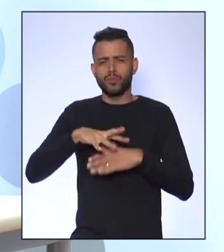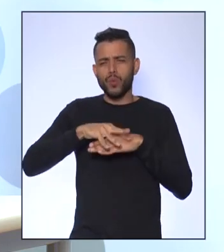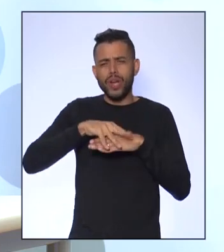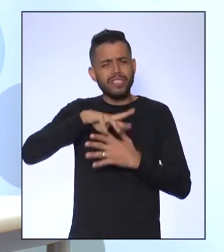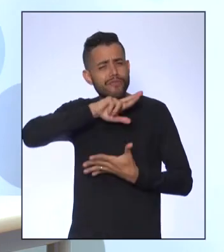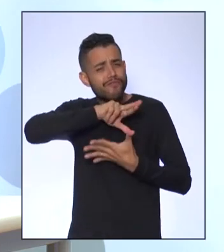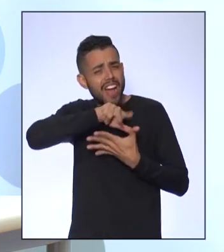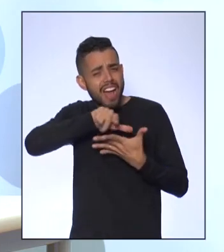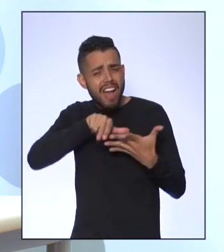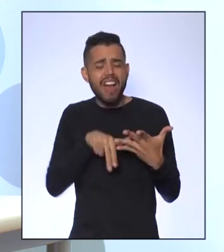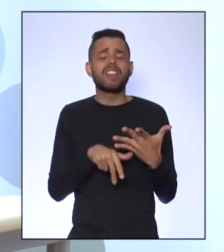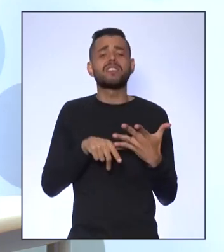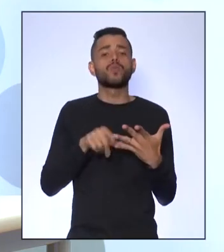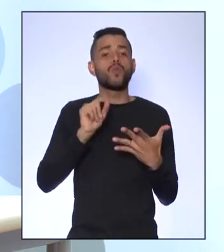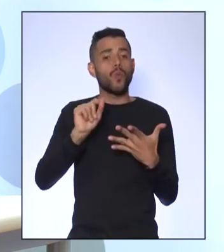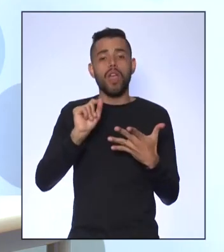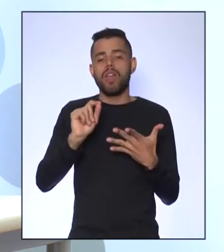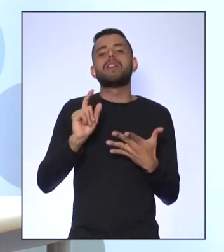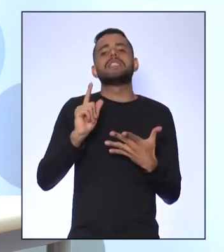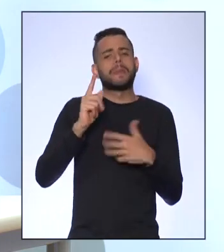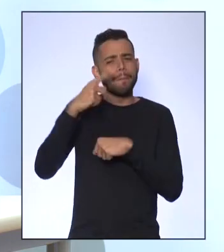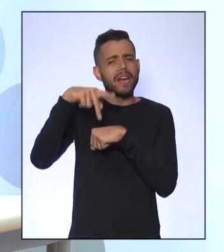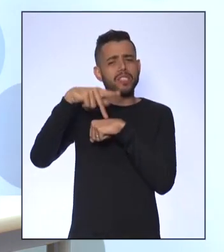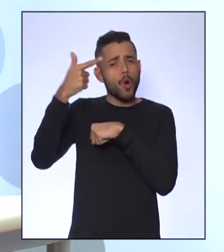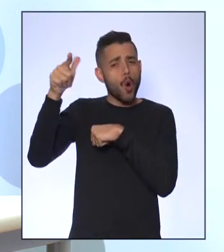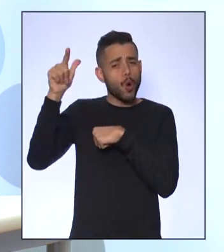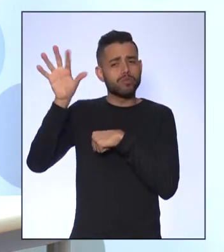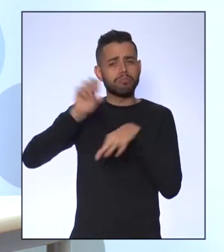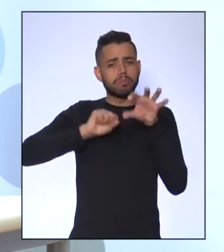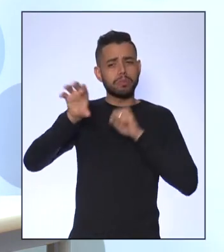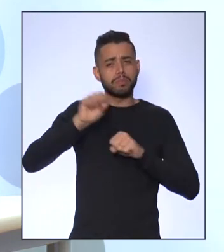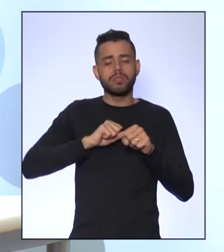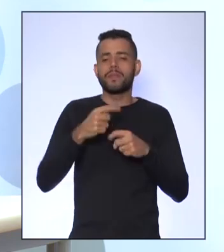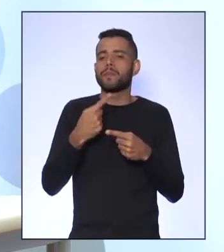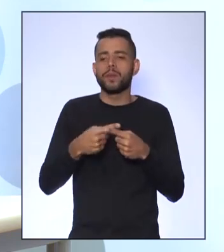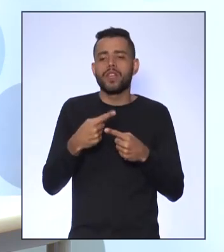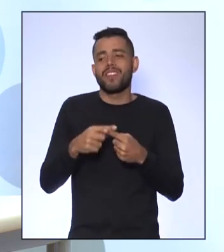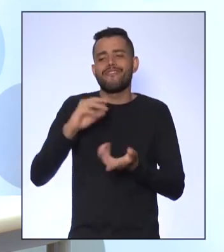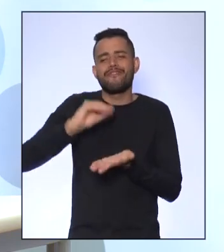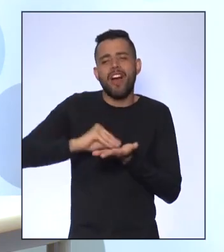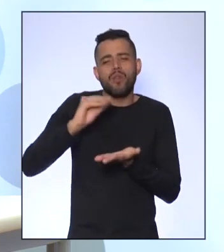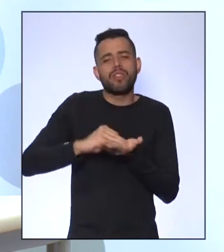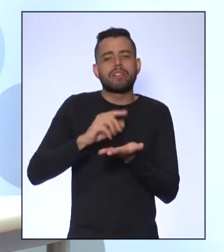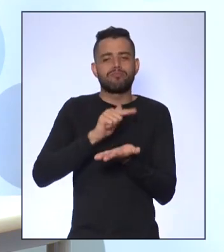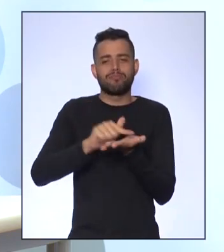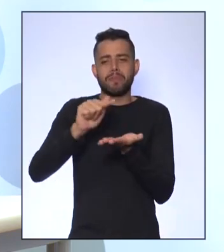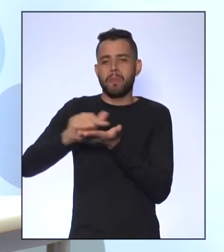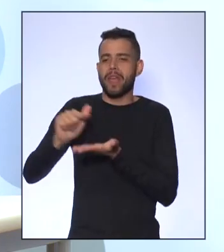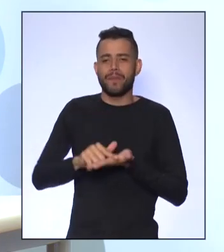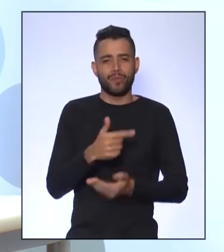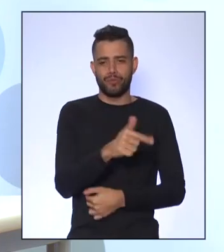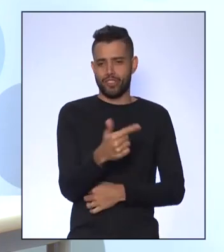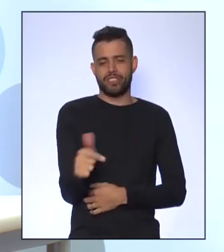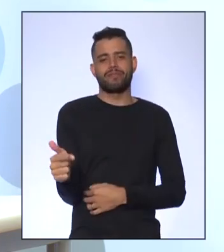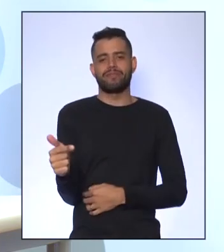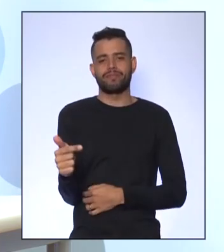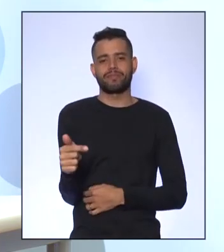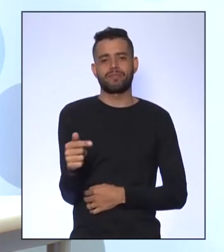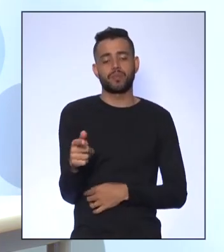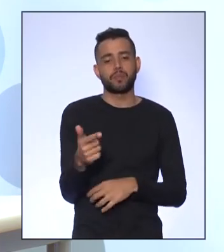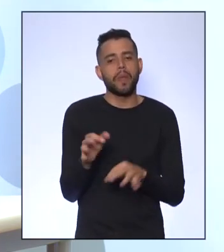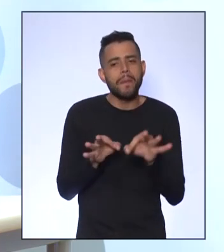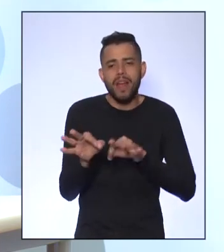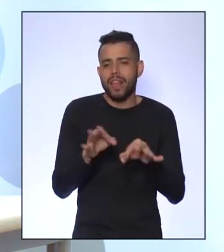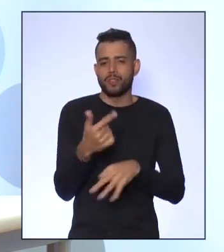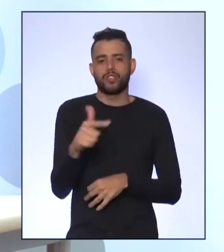foram trazidas, boa parte, por causa dessa falta de higienização. Por quê? Porque elas não tinham, essas casas não eram preparadas para isso, elas não